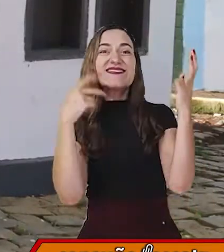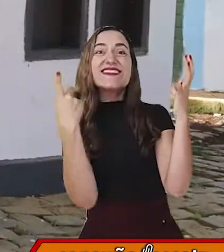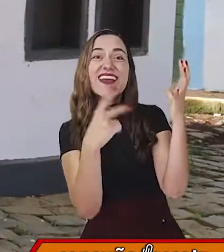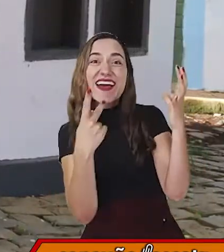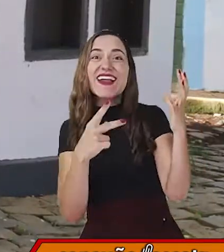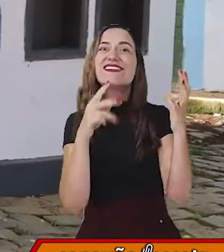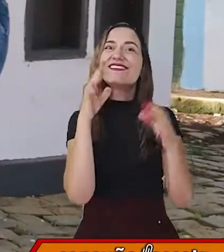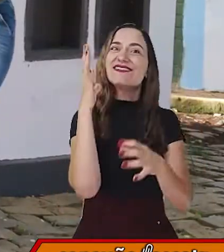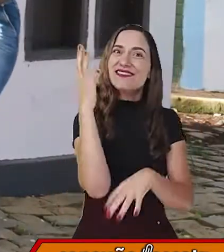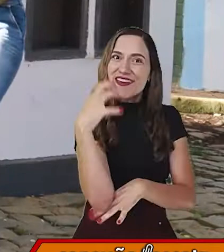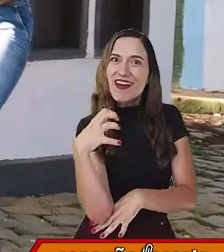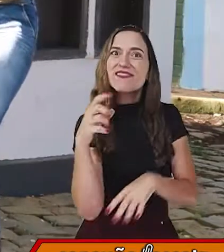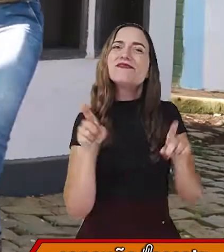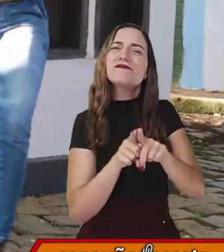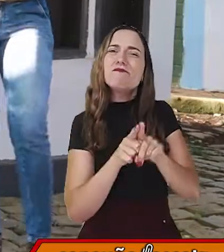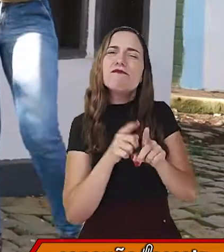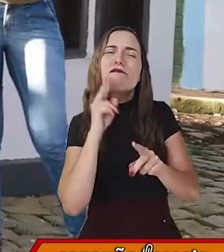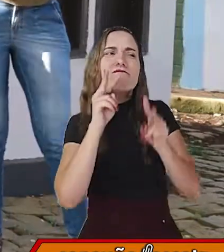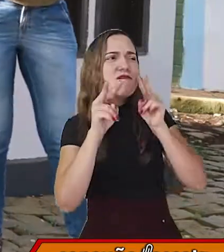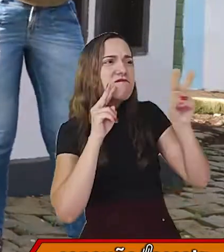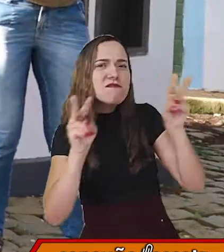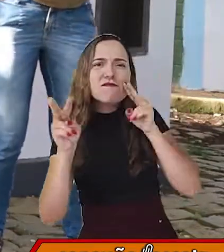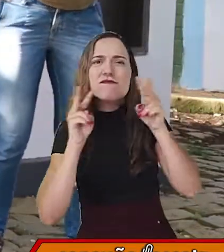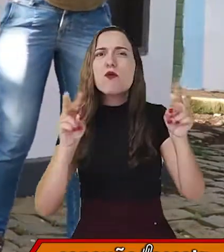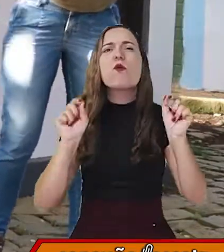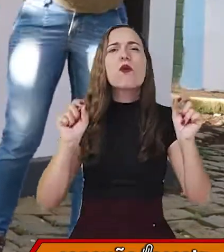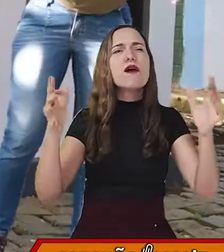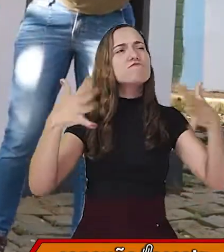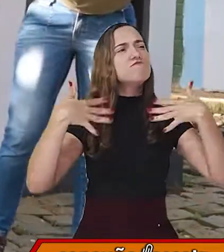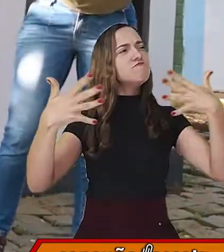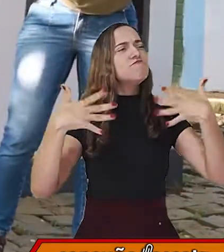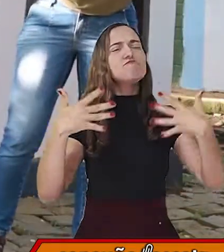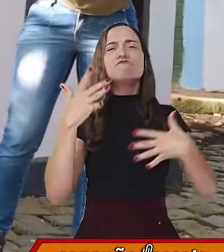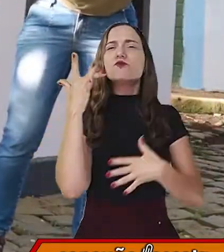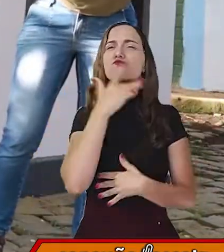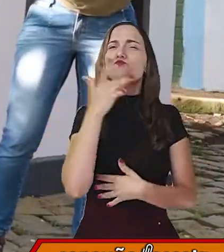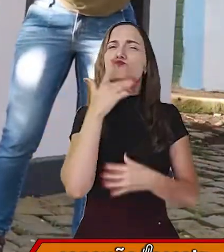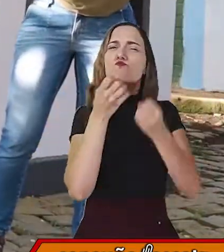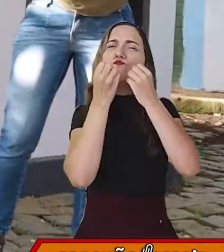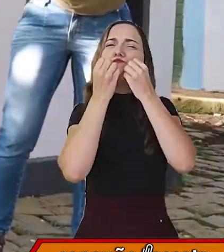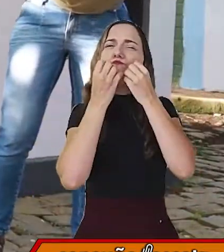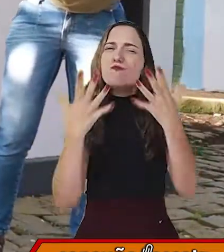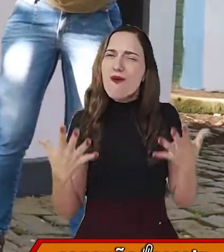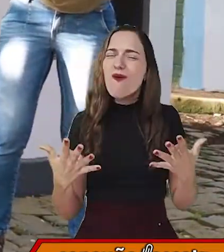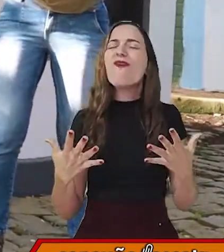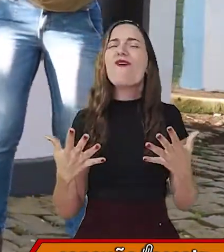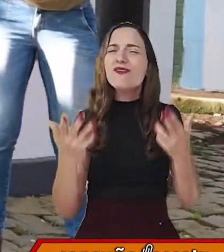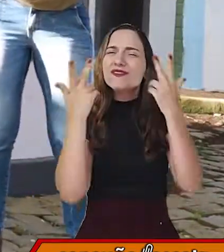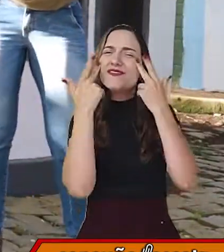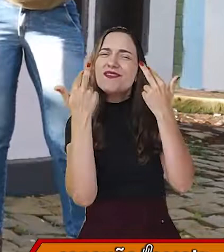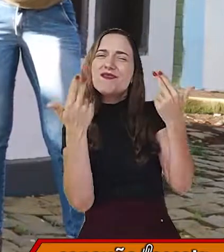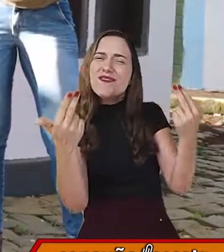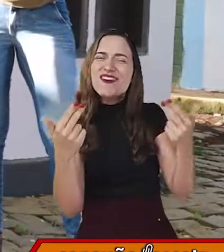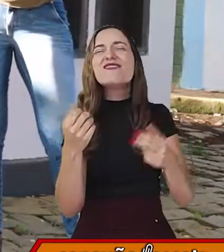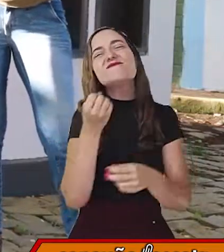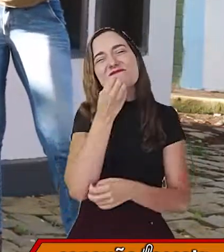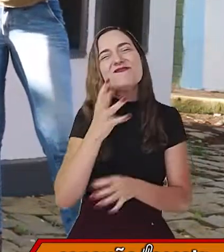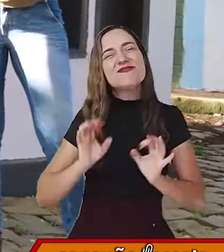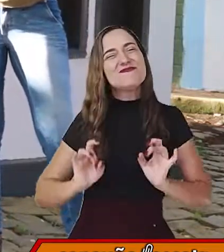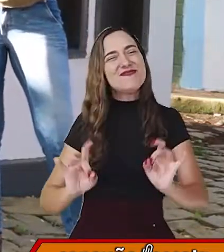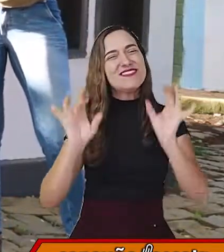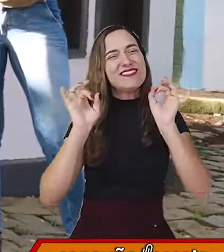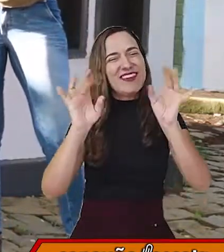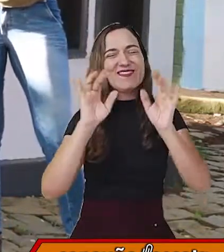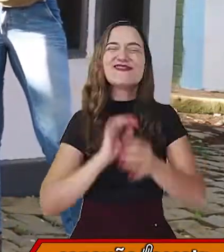desenvolvem, observar, gente, como esse espaço produz um clima gostoso, sabe? É muito bacana e é